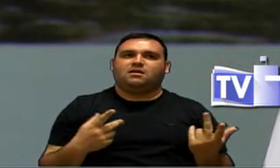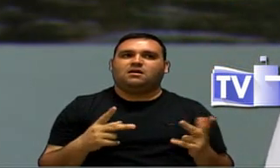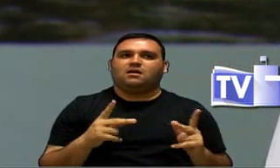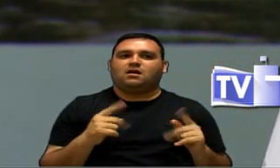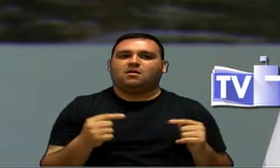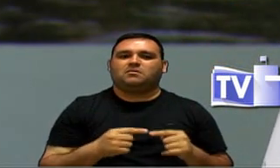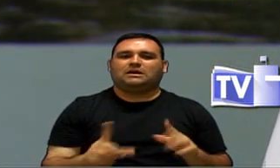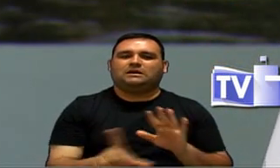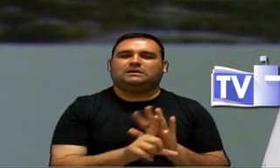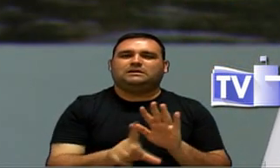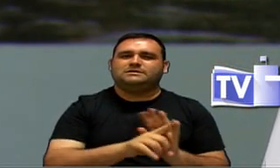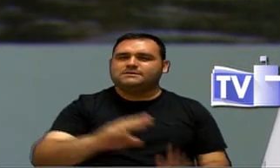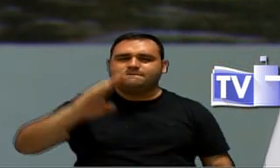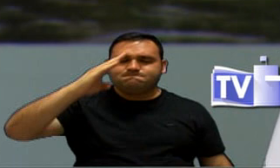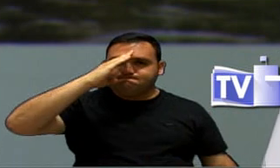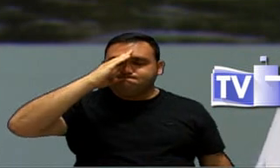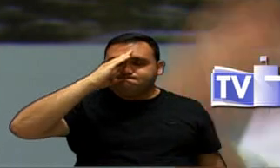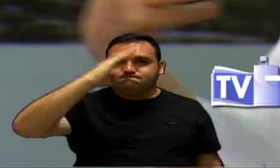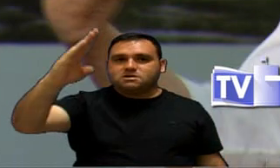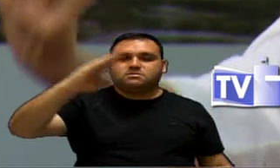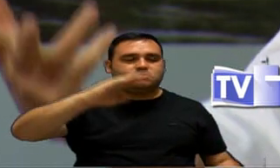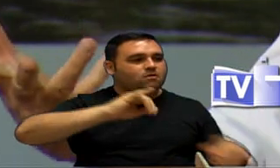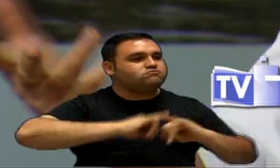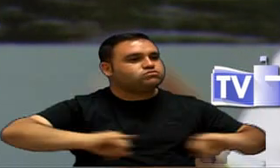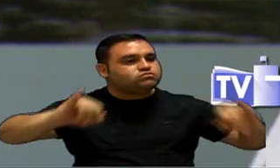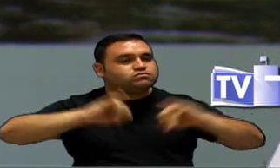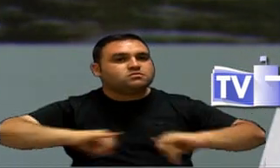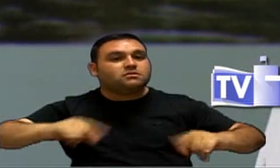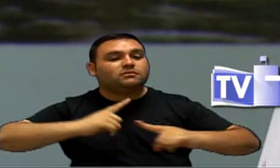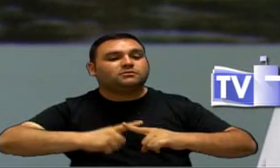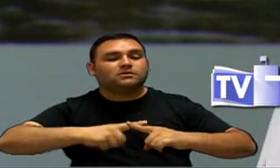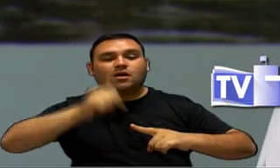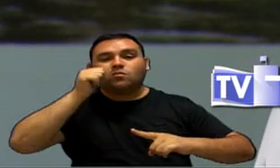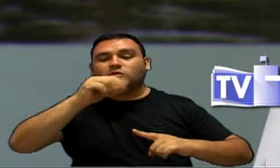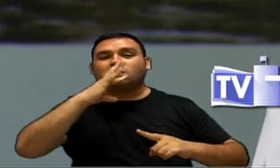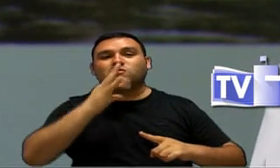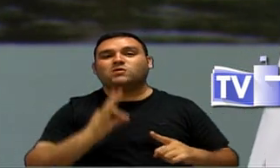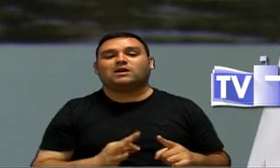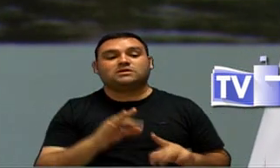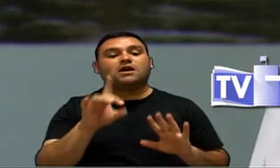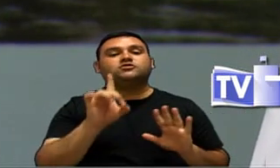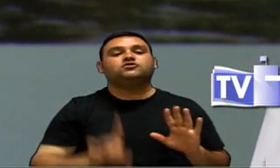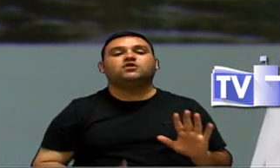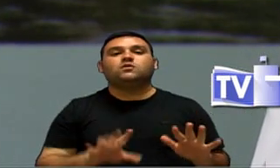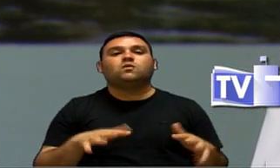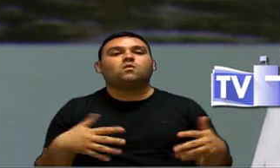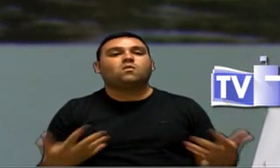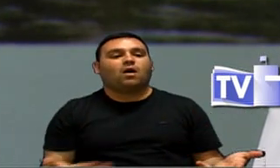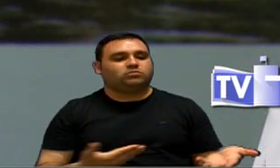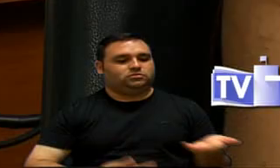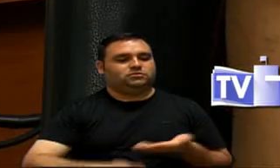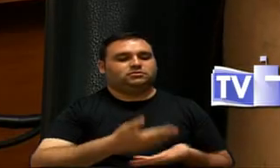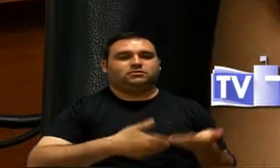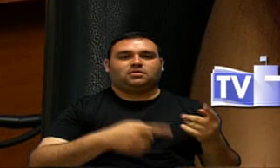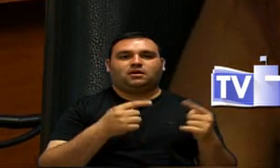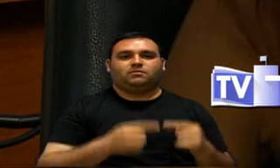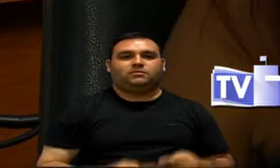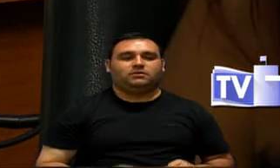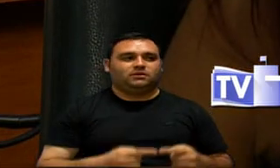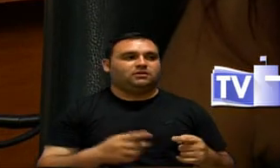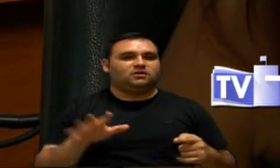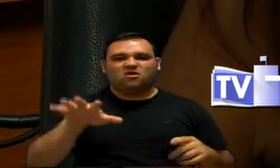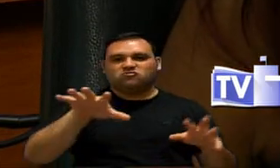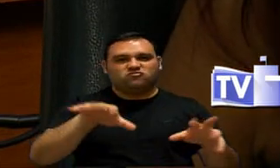uma lei prioritária para ser divulgada, porque as mulheres desconheciam seus direitos com relação à violência